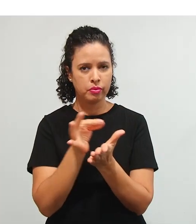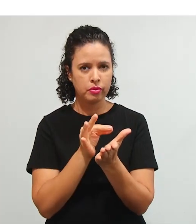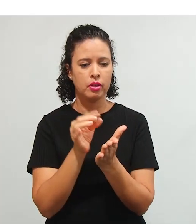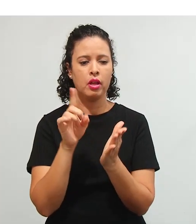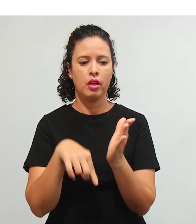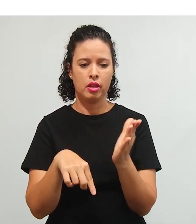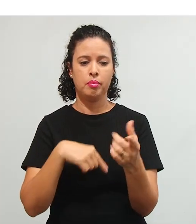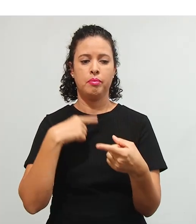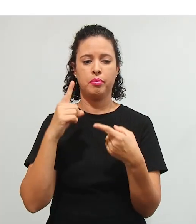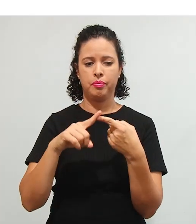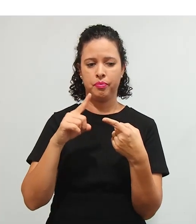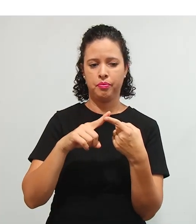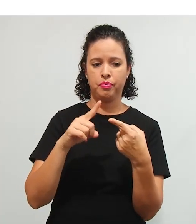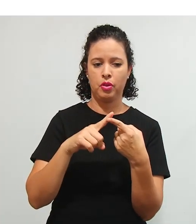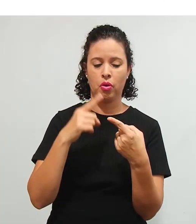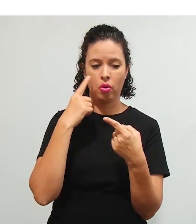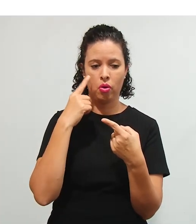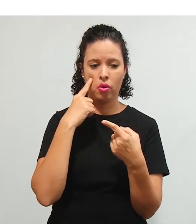a natureza,